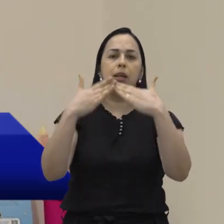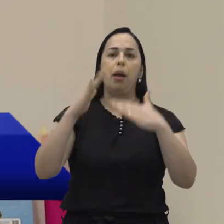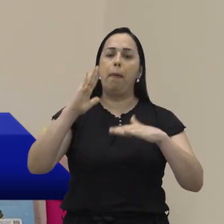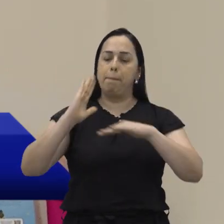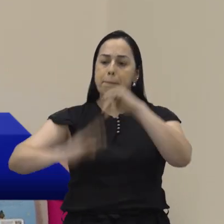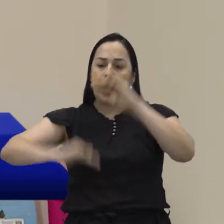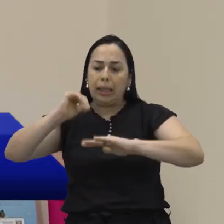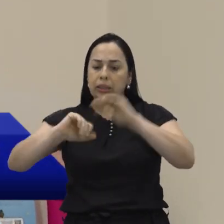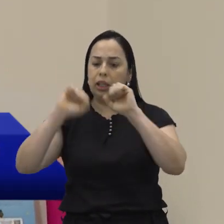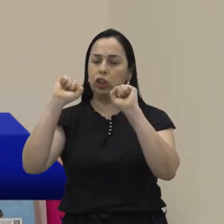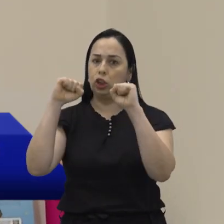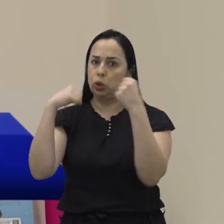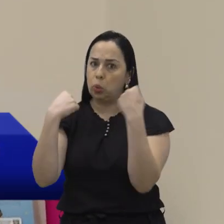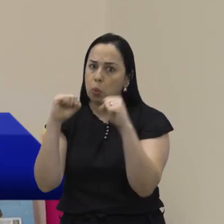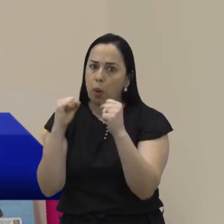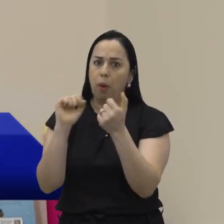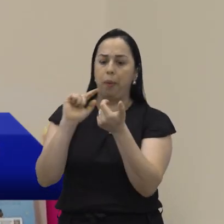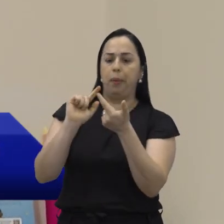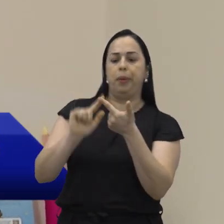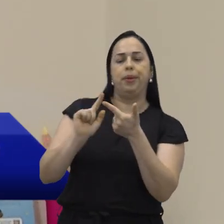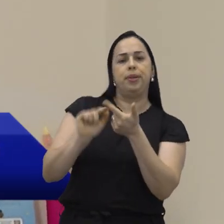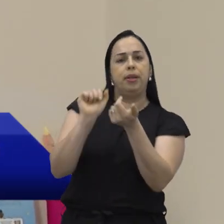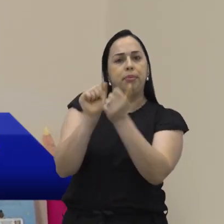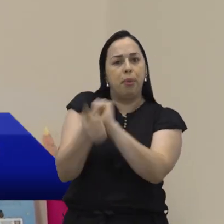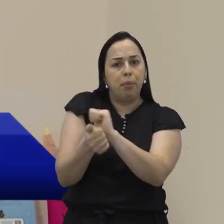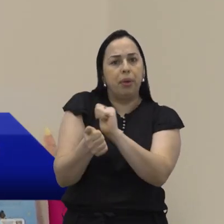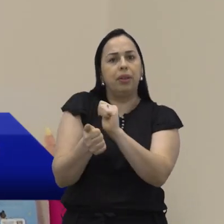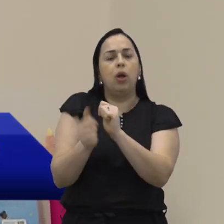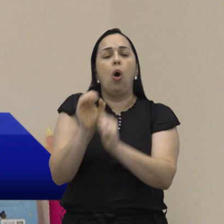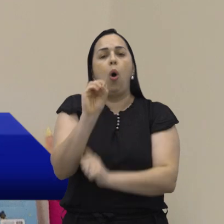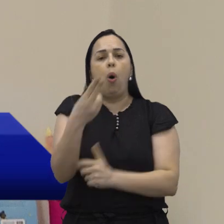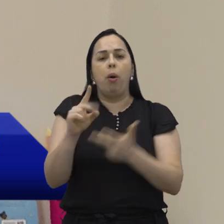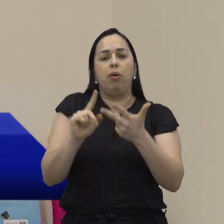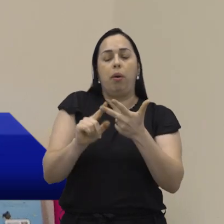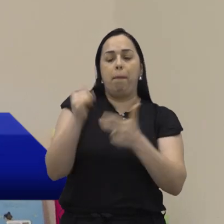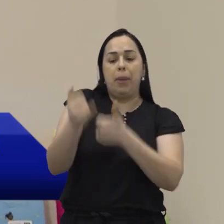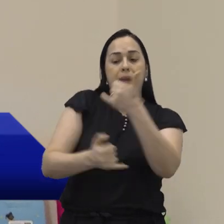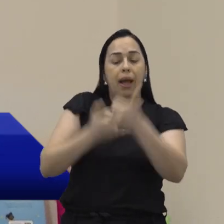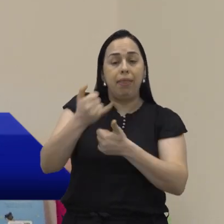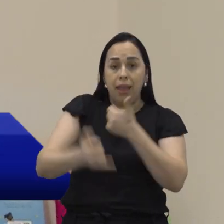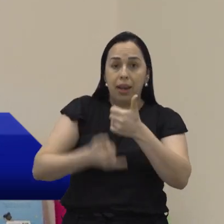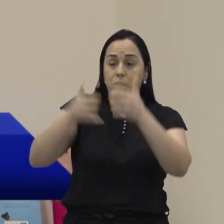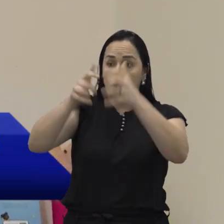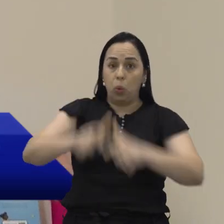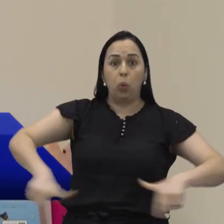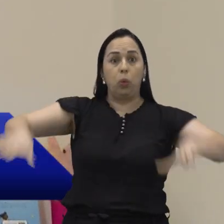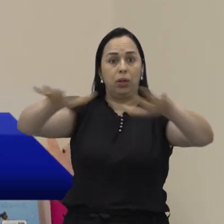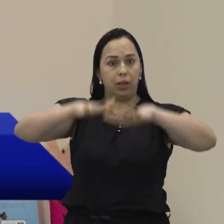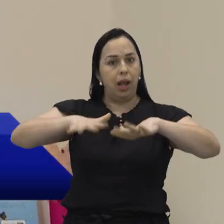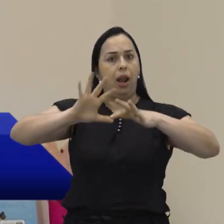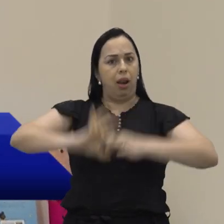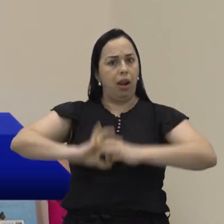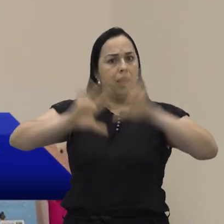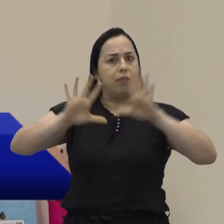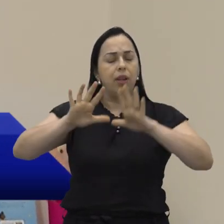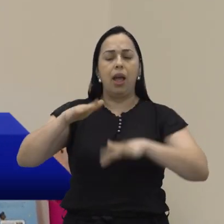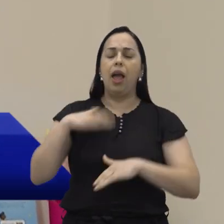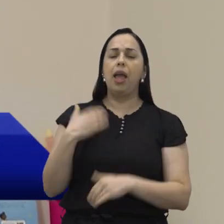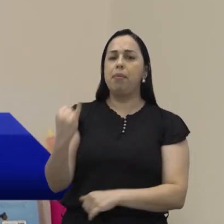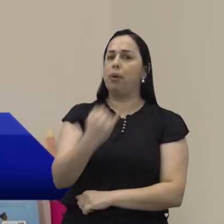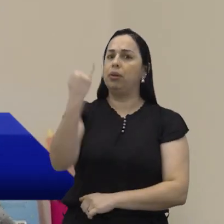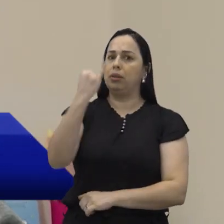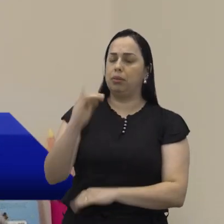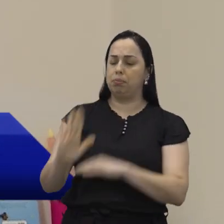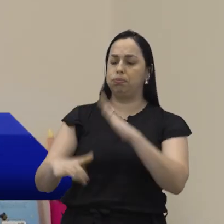desenvolvimento infantil. Praticar esportes, atividades físicas ou até mesmo brincadeiras ao ar livre é muito